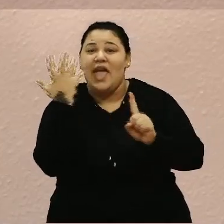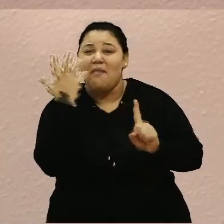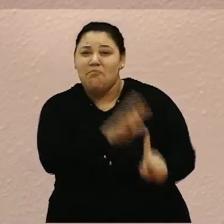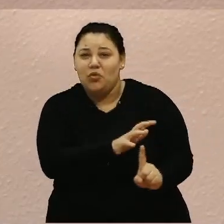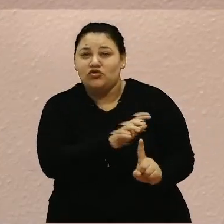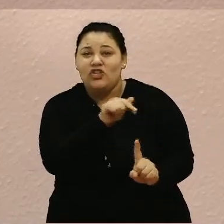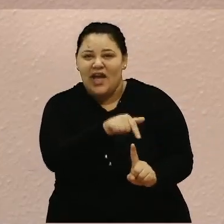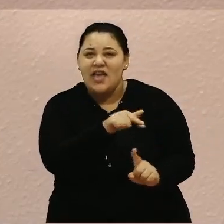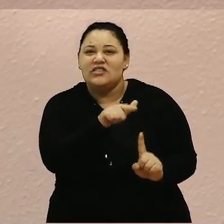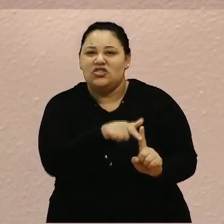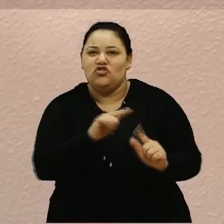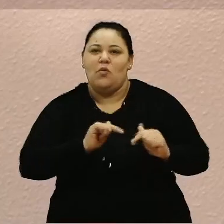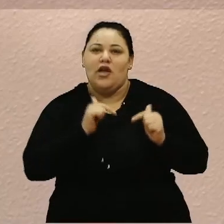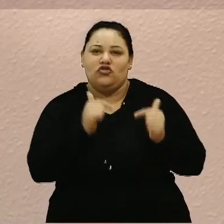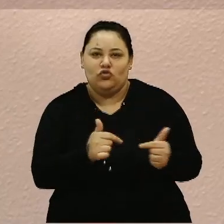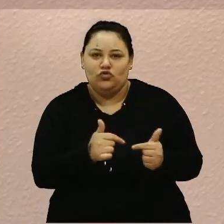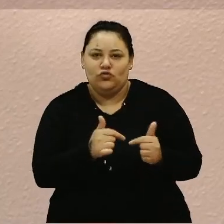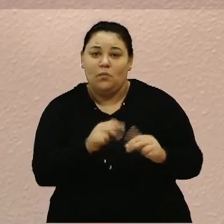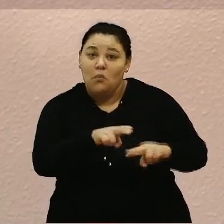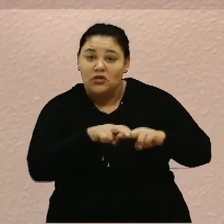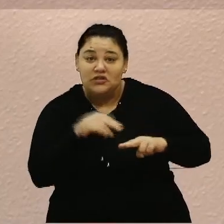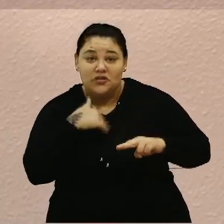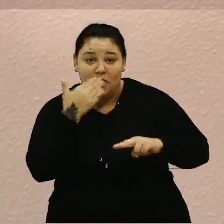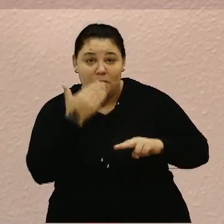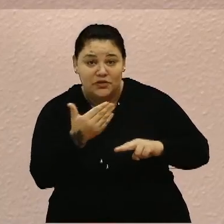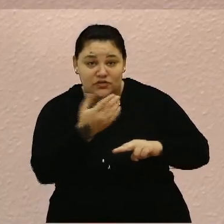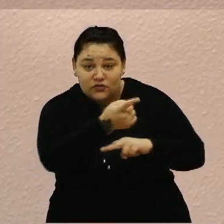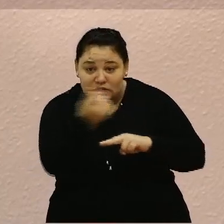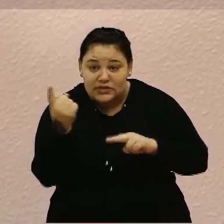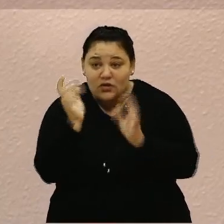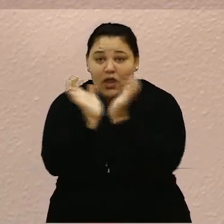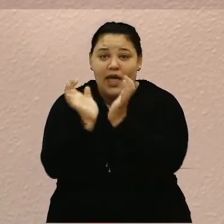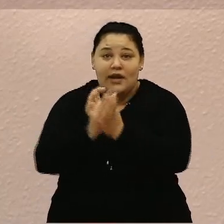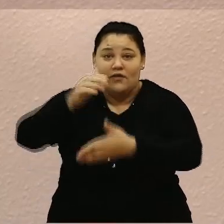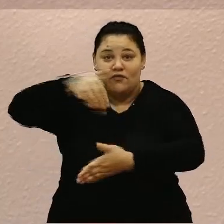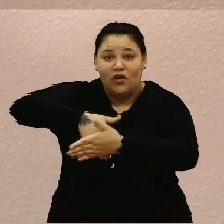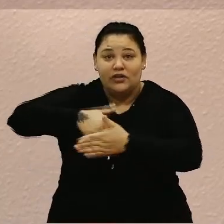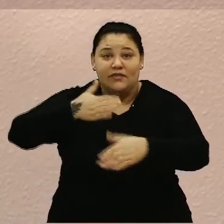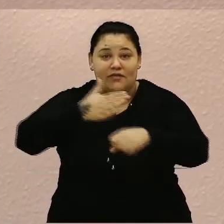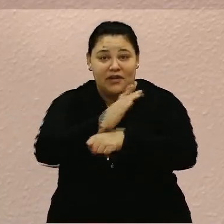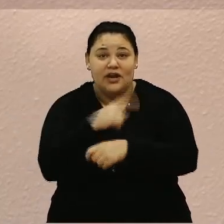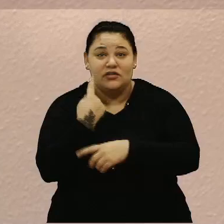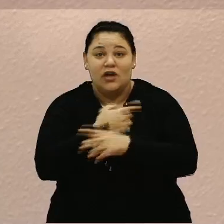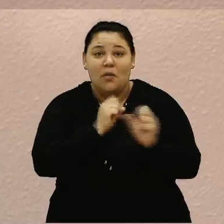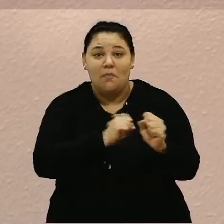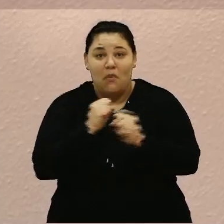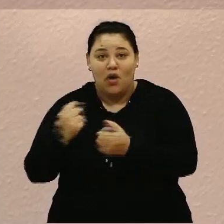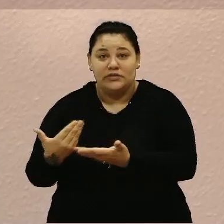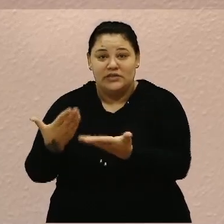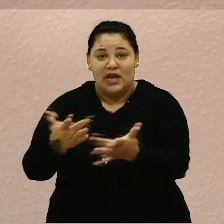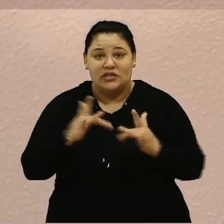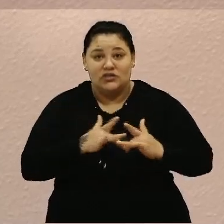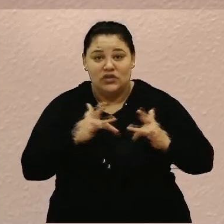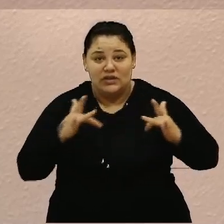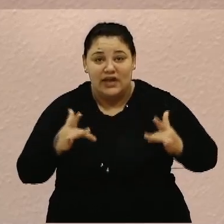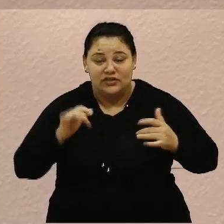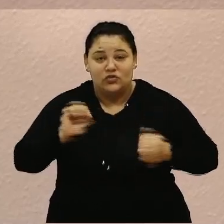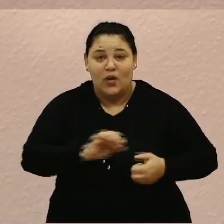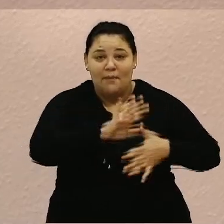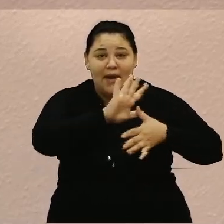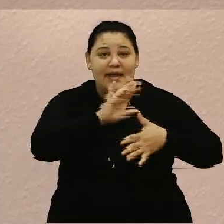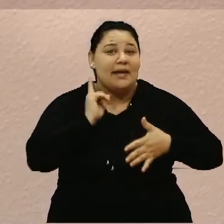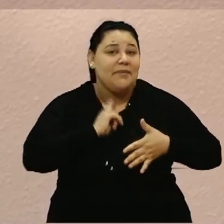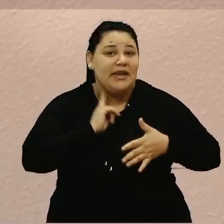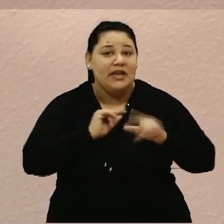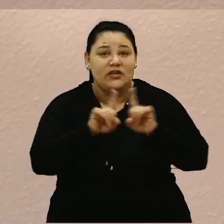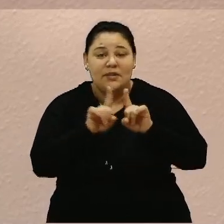tipo de atitude. Por isso que eu peço aos colegas que votem favorável, para que a gente possa, sim, prestar solidariedade às meninas do América Mineiro e também